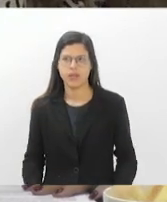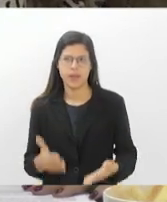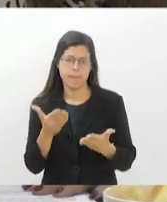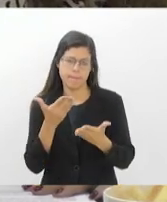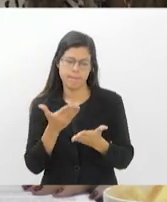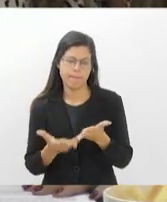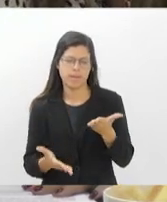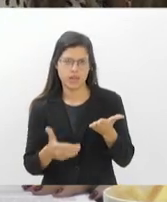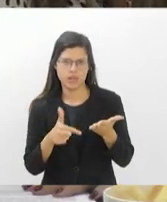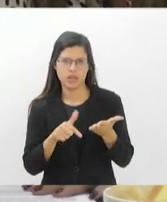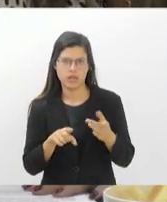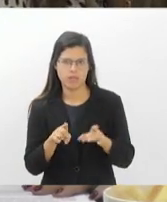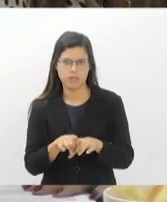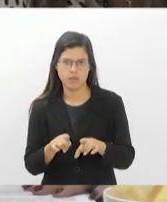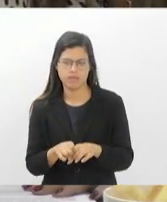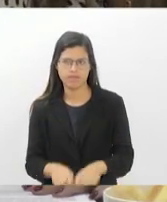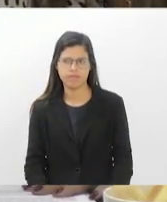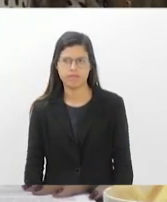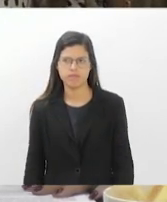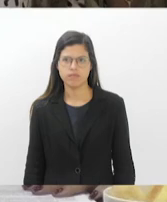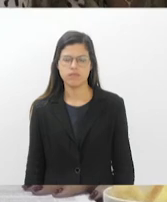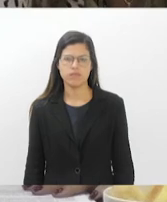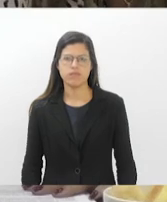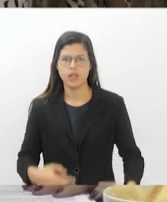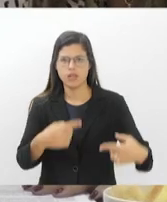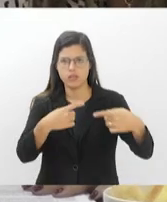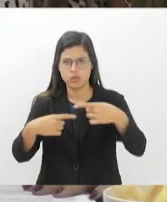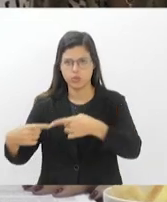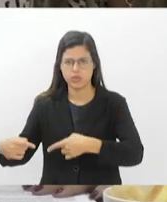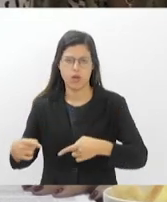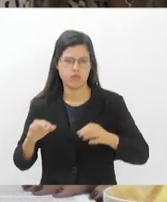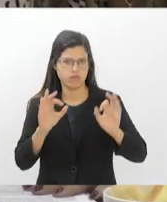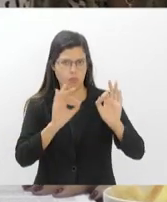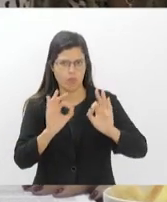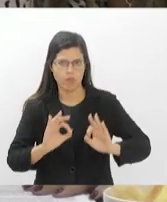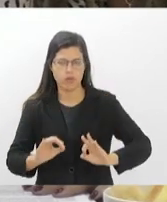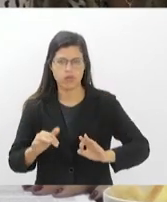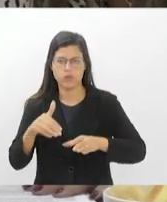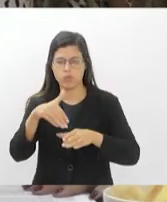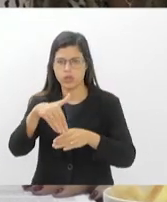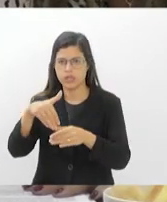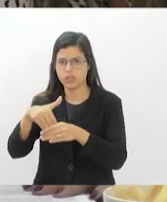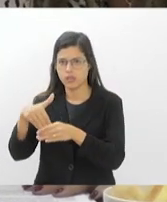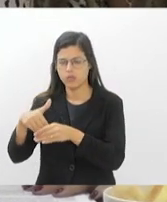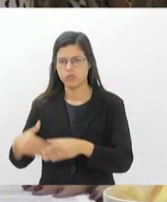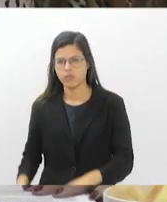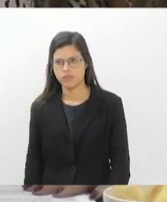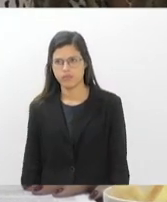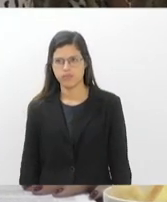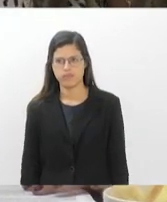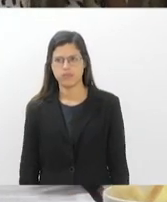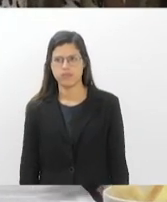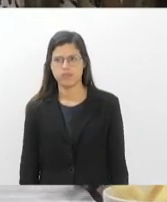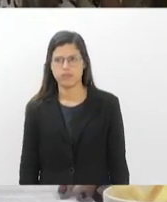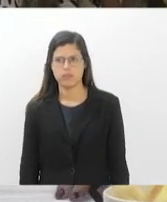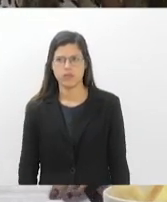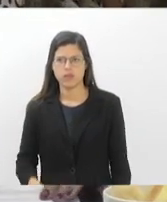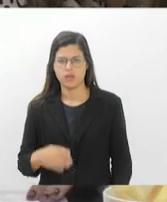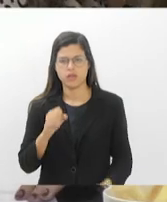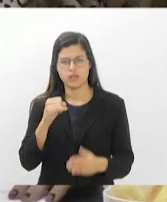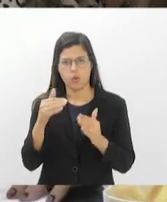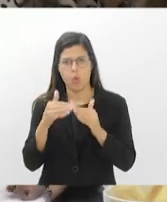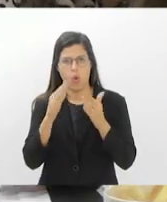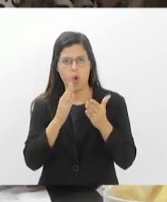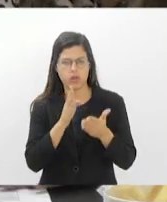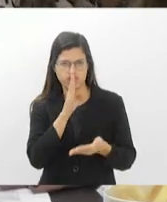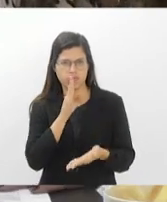objeto. Obrigado. Em discussão. Não havendo quem queira discutir, em votação. Os senhores que aprovam permaneçam